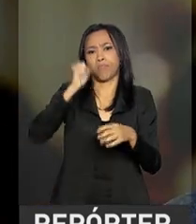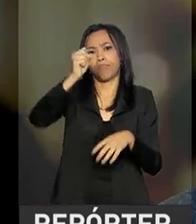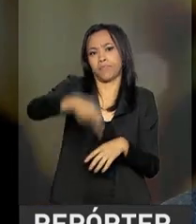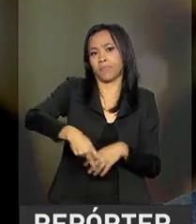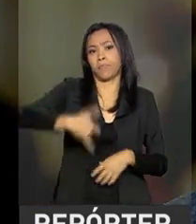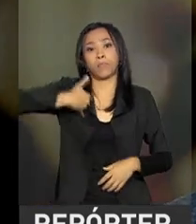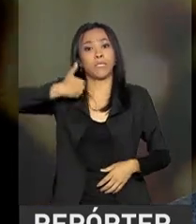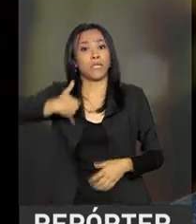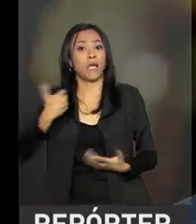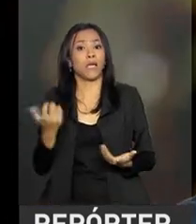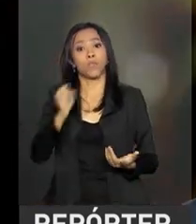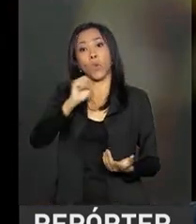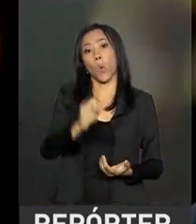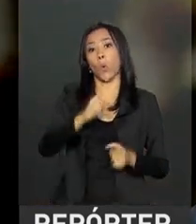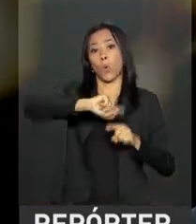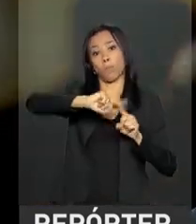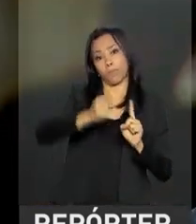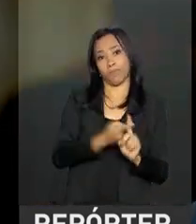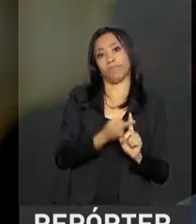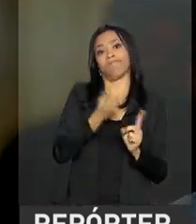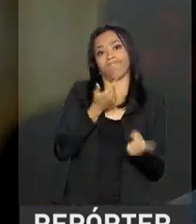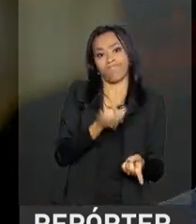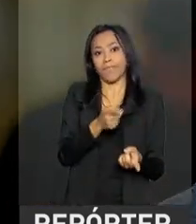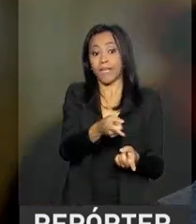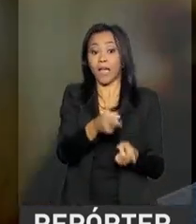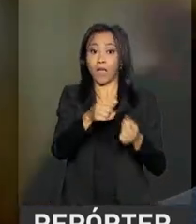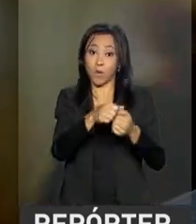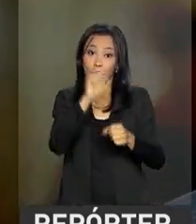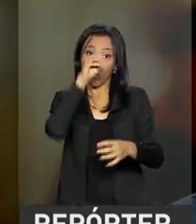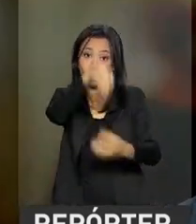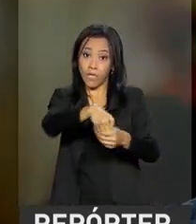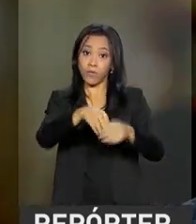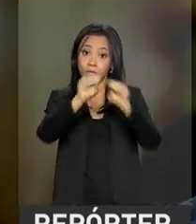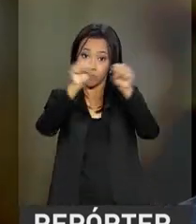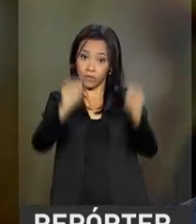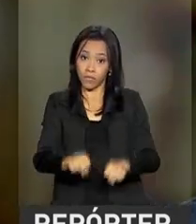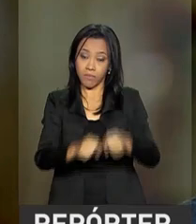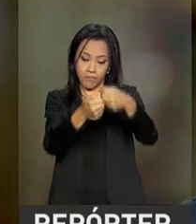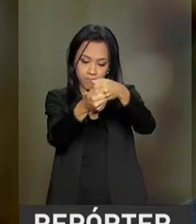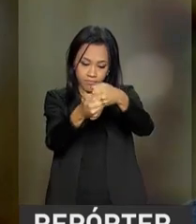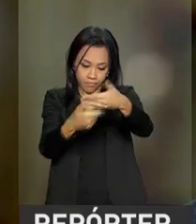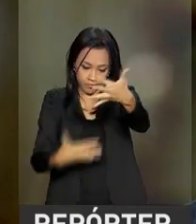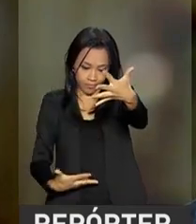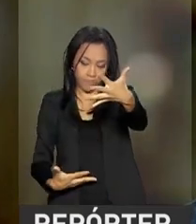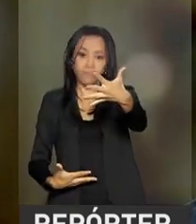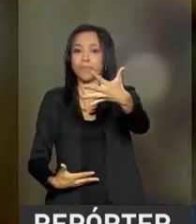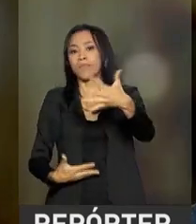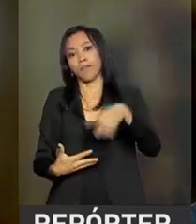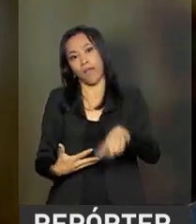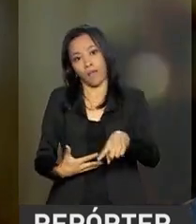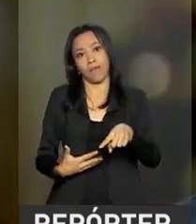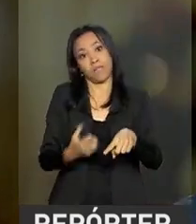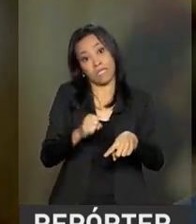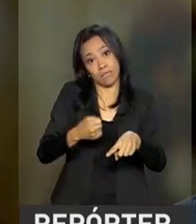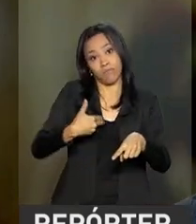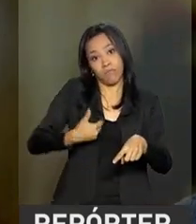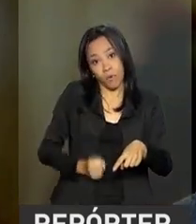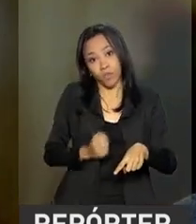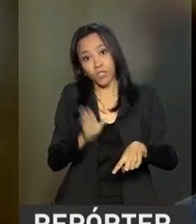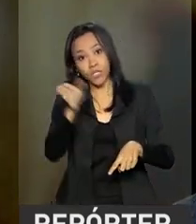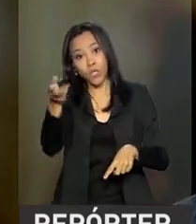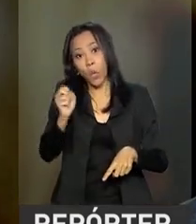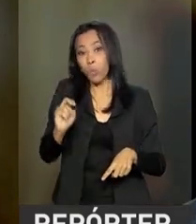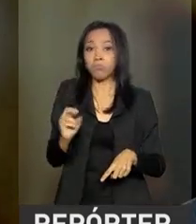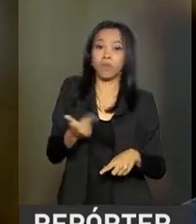e ali mesmo sistema já puxa toda a informação necessária e consegue sempre estou comparecendo em essência então ela vai estar lá a tranqüilidade